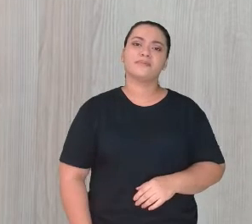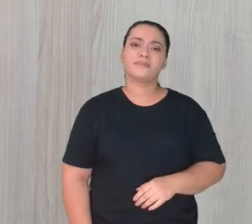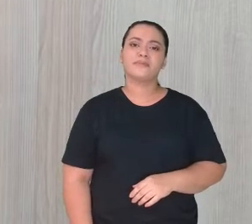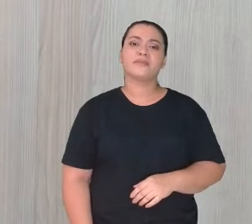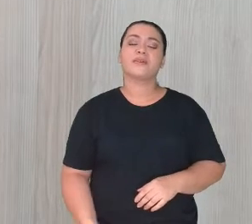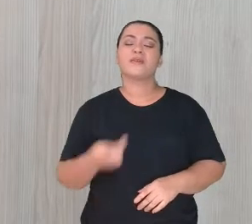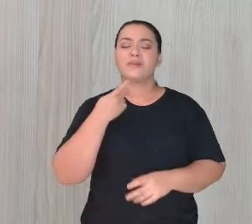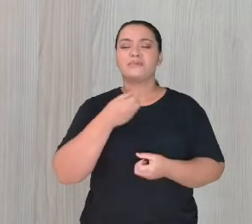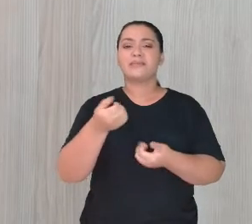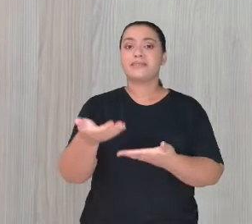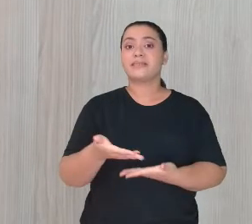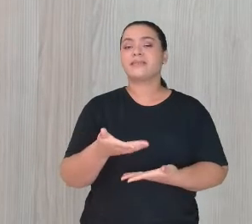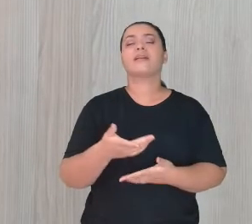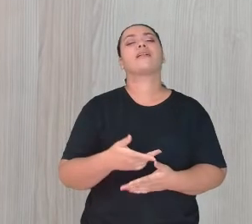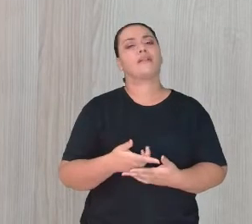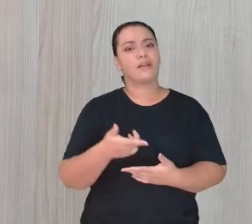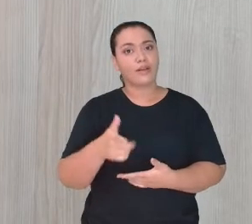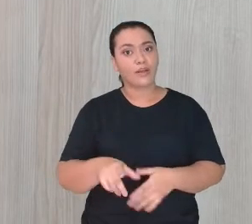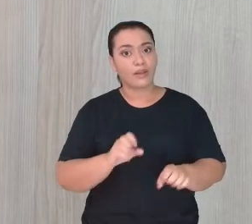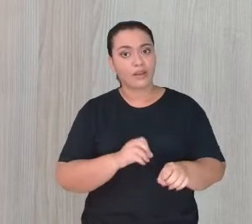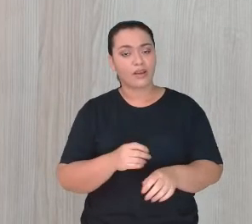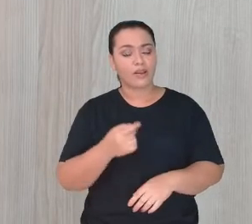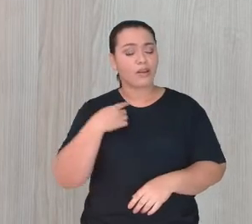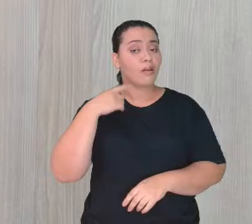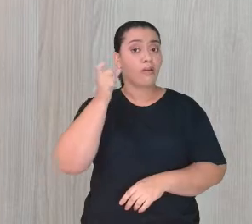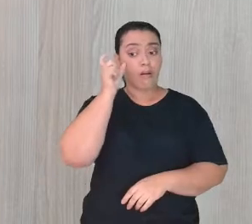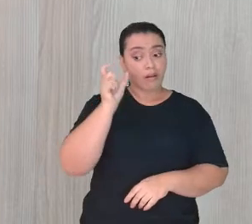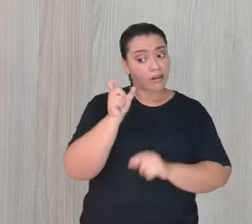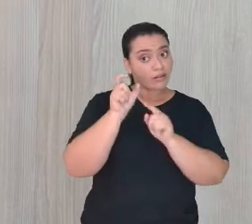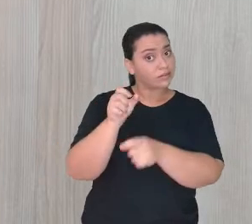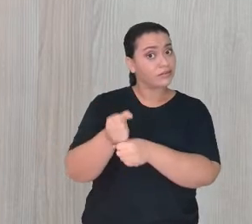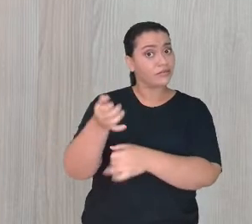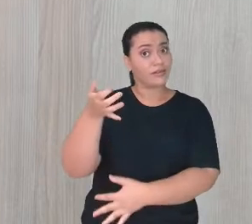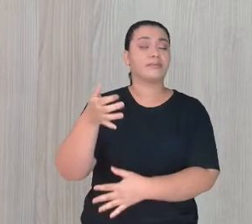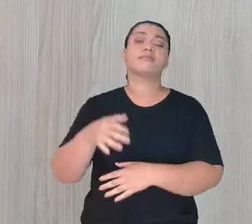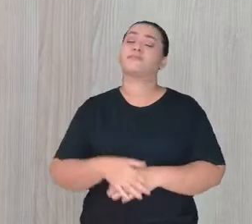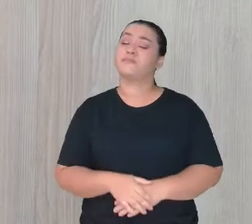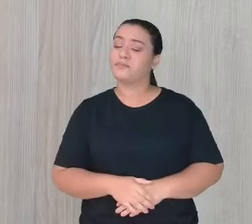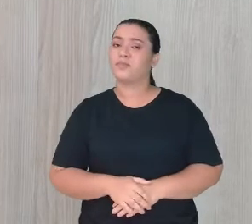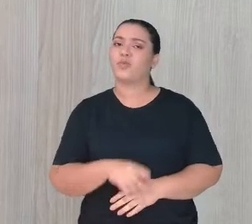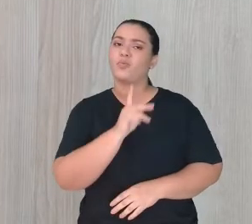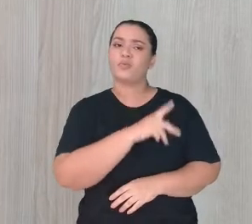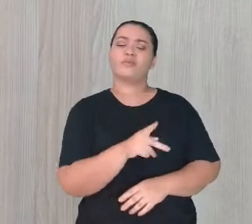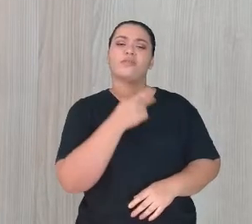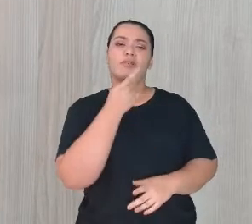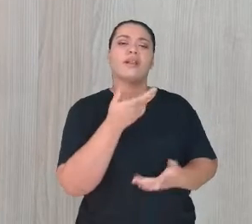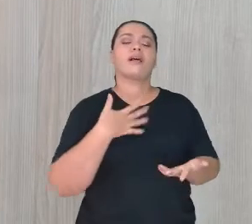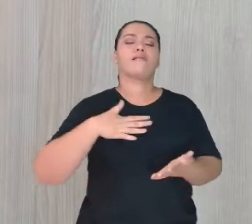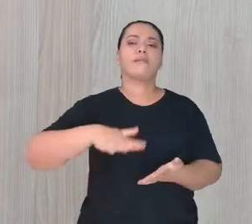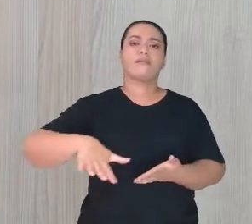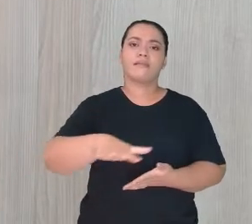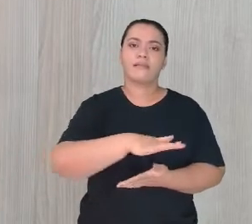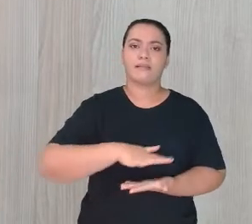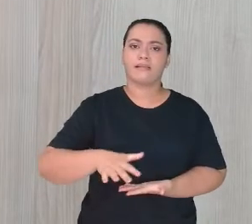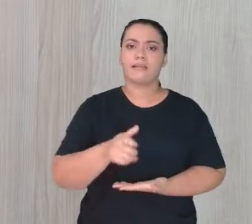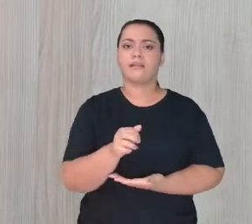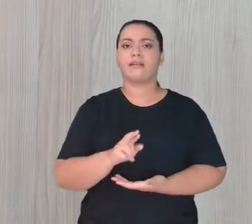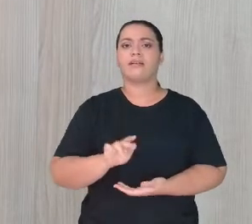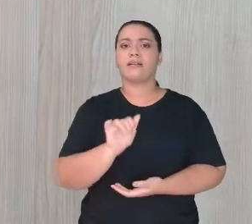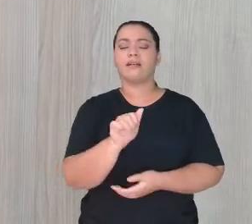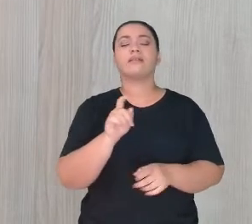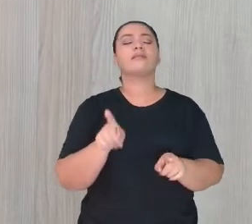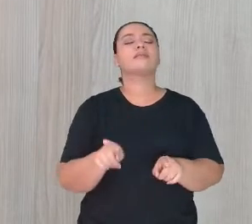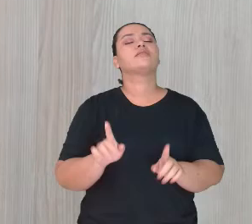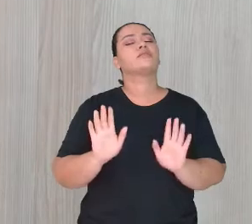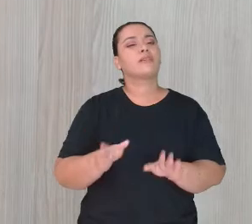bem-vindos para mais uma aula. Tô aqui de olho no chat, viu? Ricardinho aí vai falar sobre área, certo? Já deu a ideia